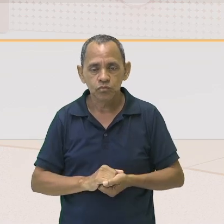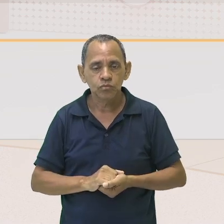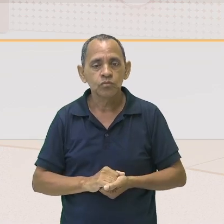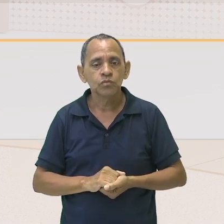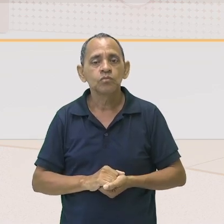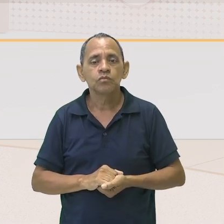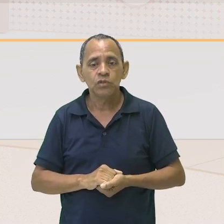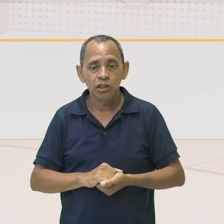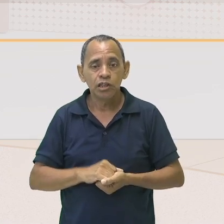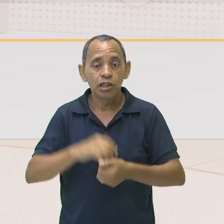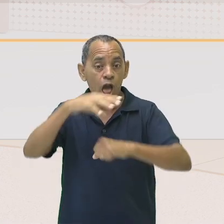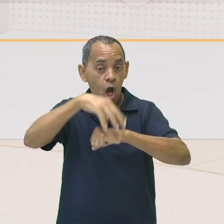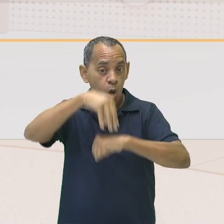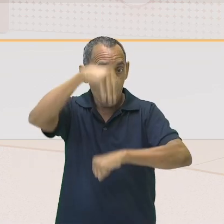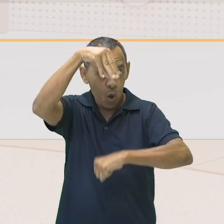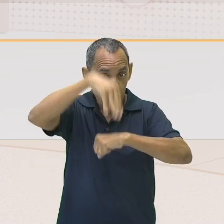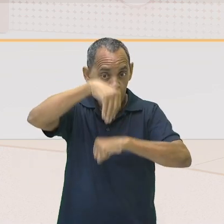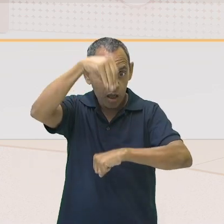gente tem Estocolmo em